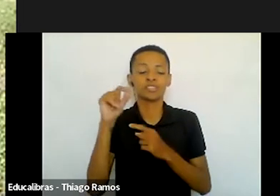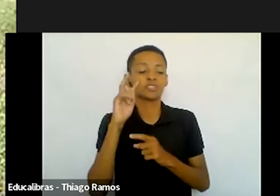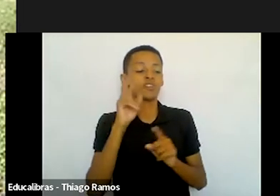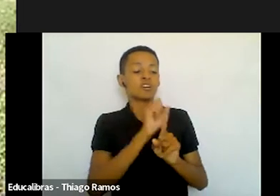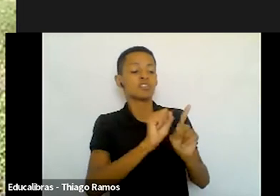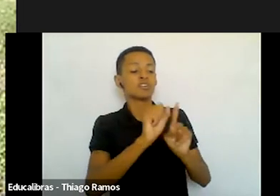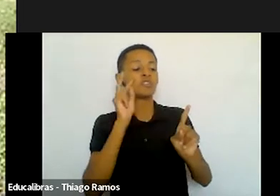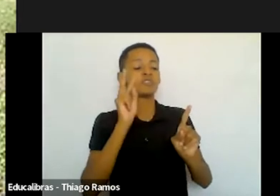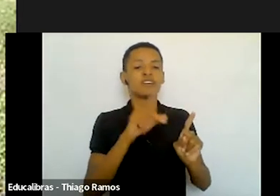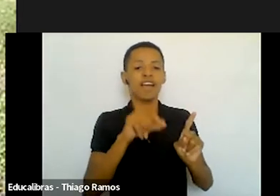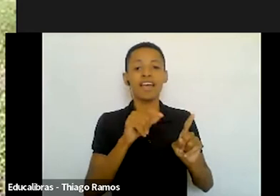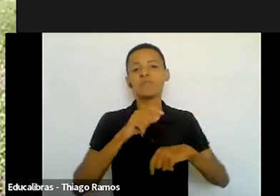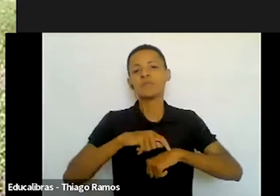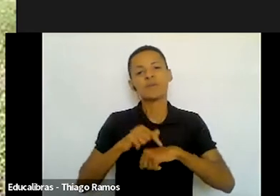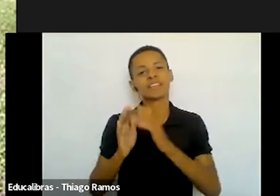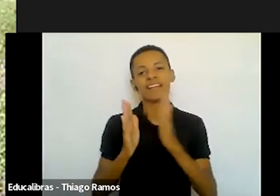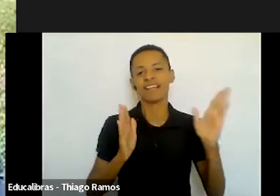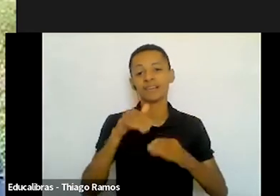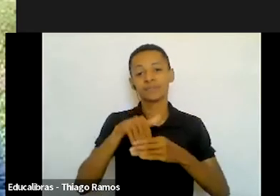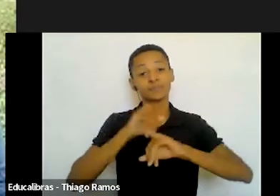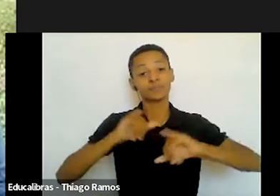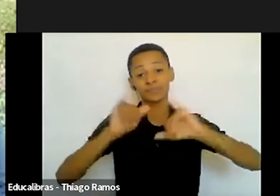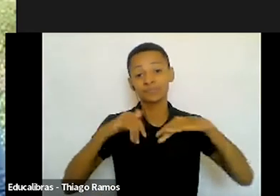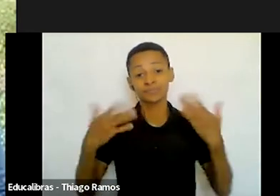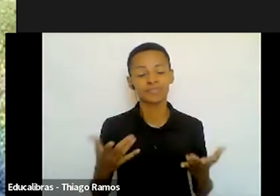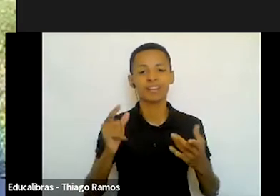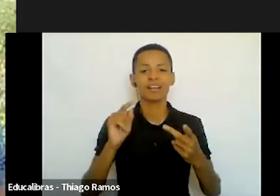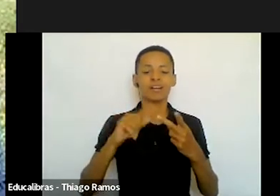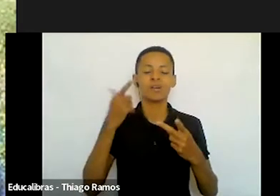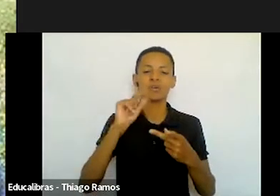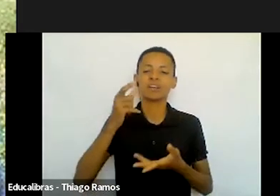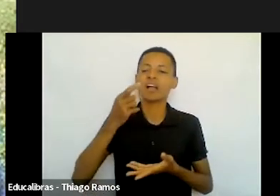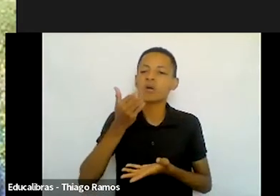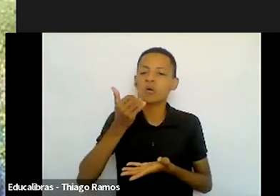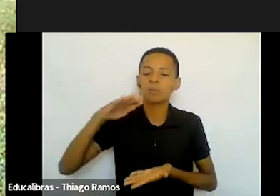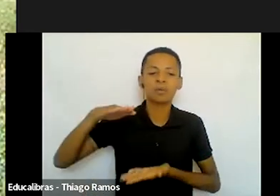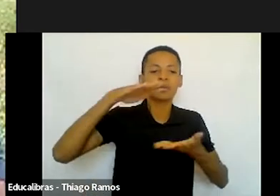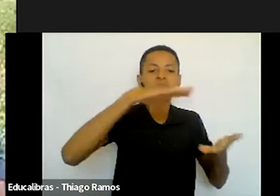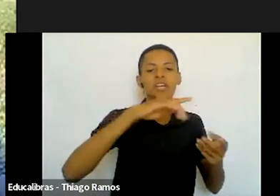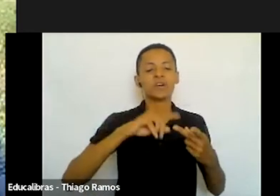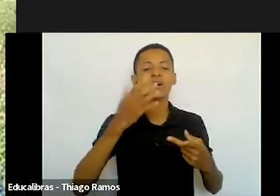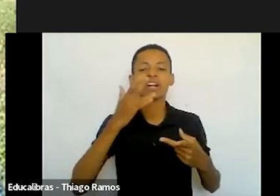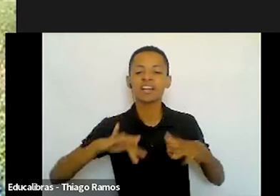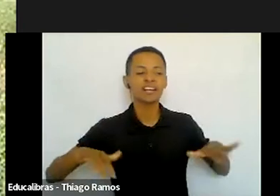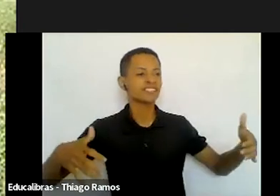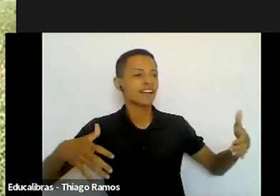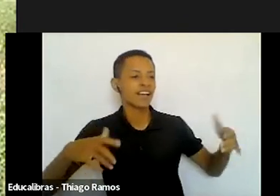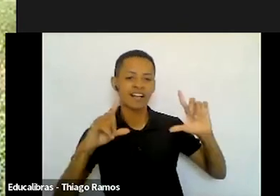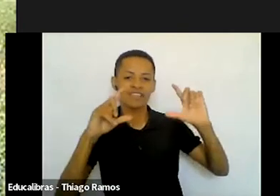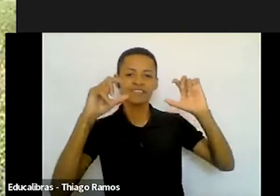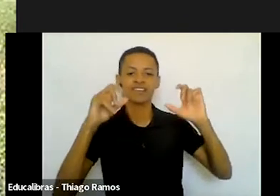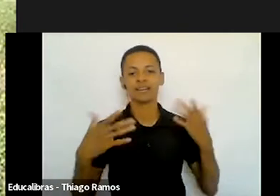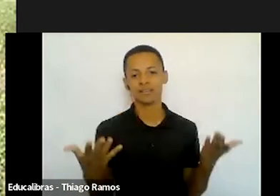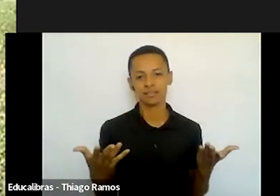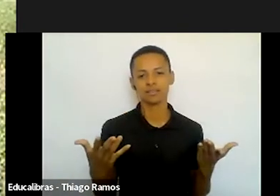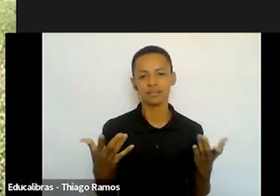de campanha, no período para a questão de levar a cesta básica ou para tirar foto com as crianças, de ir dentro de procurar